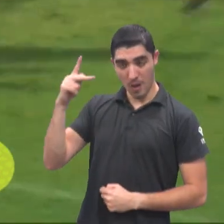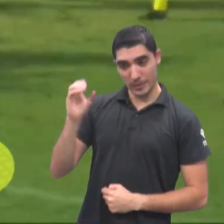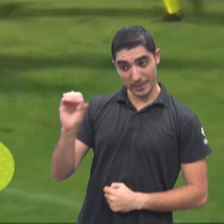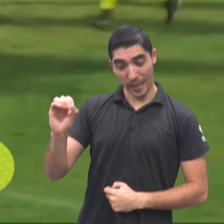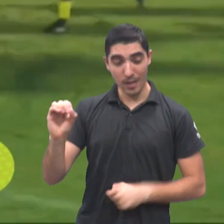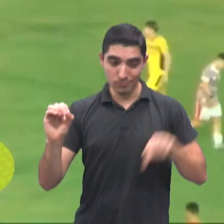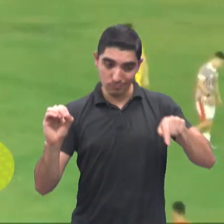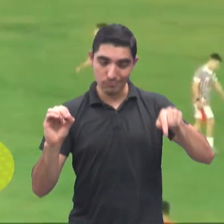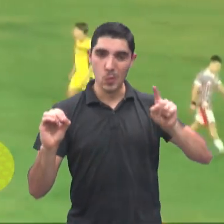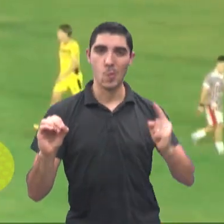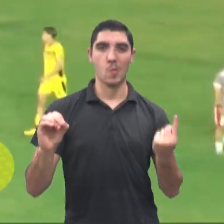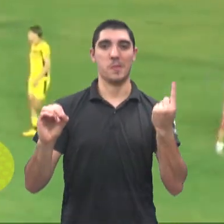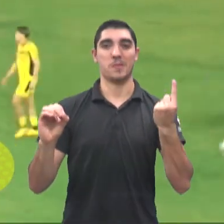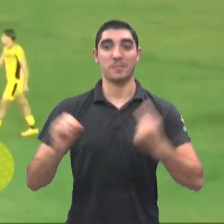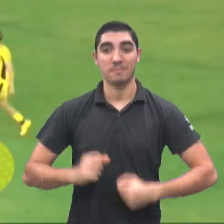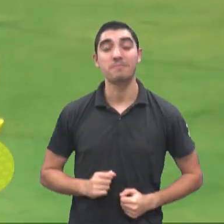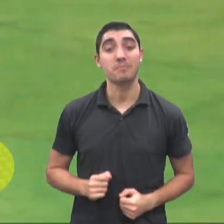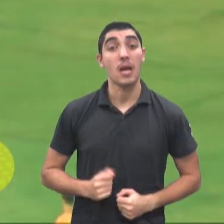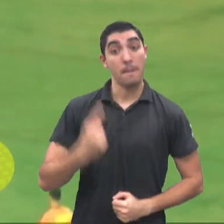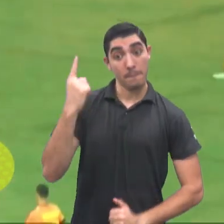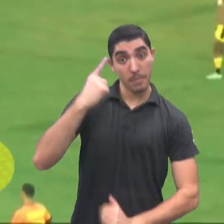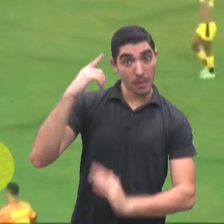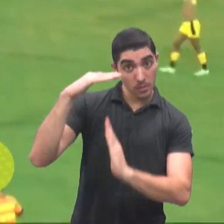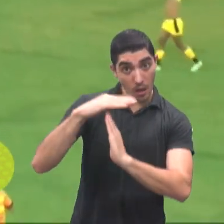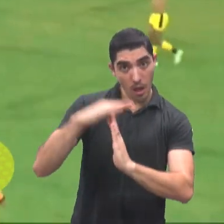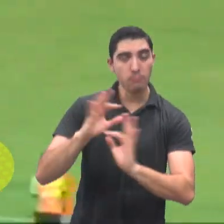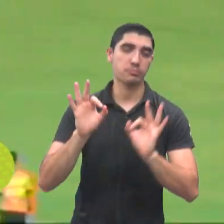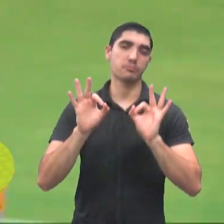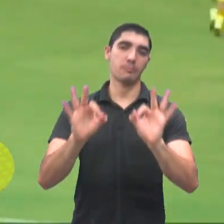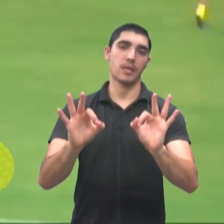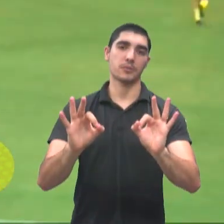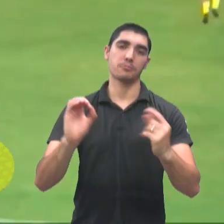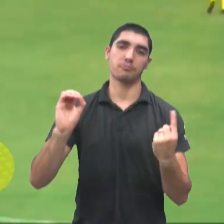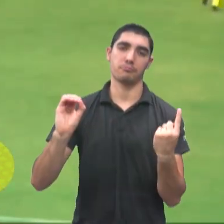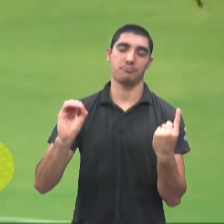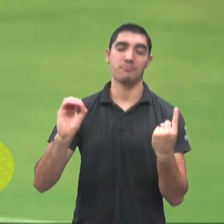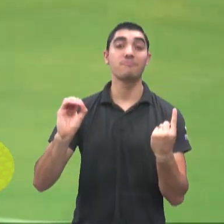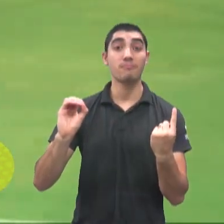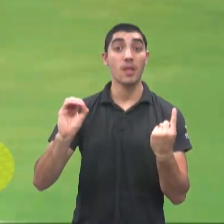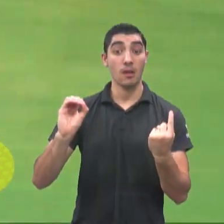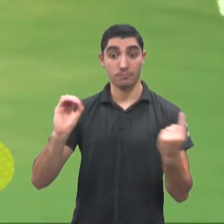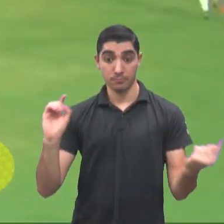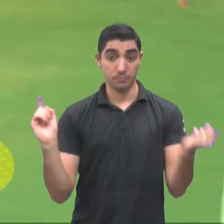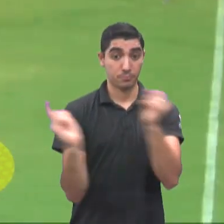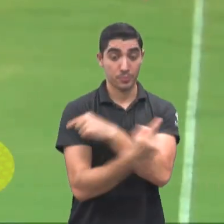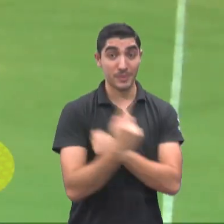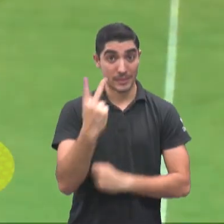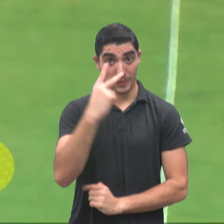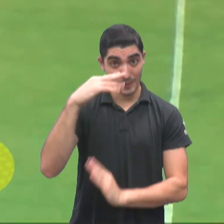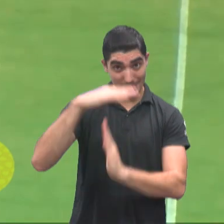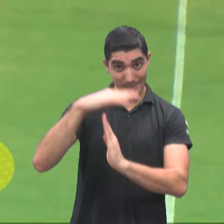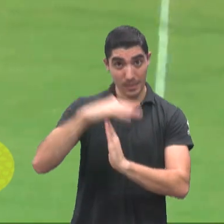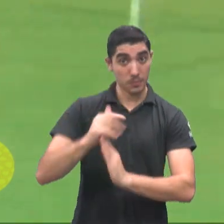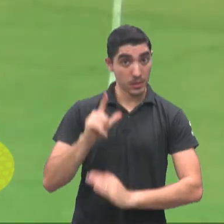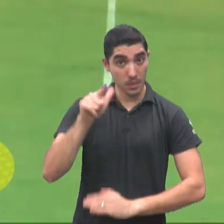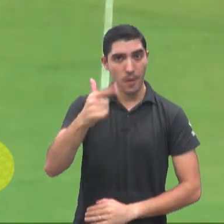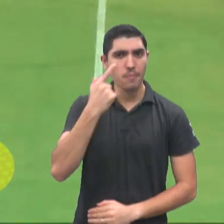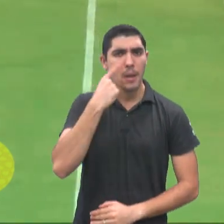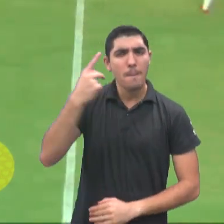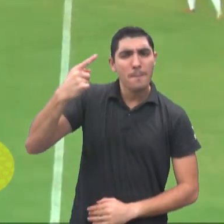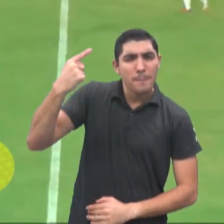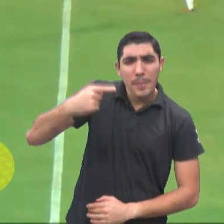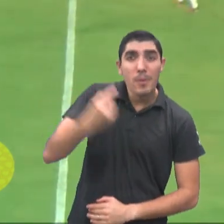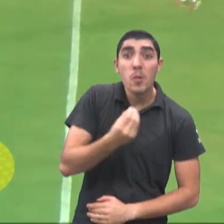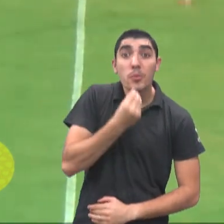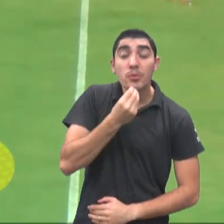Joseense 1. E esse foi o placar do primeiro tempo. Já estamos no segundo tempo e logo no primeiro lance de perigo saiu